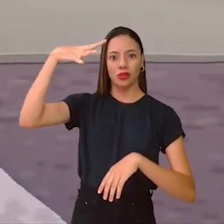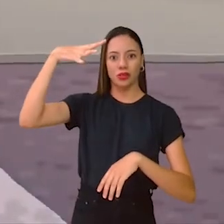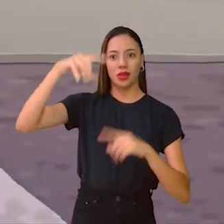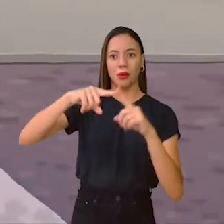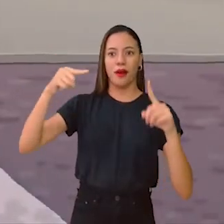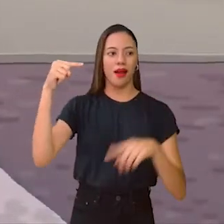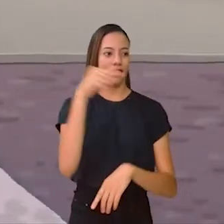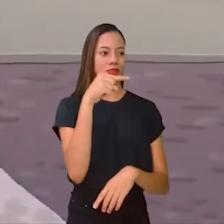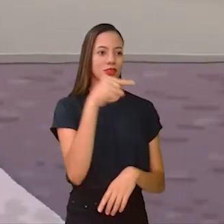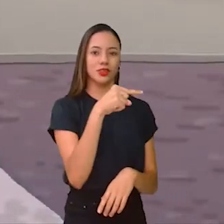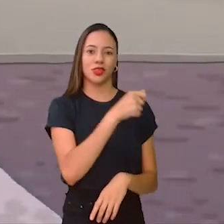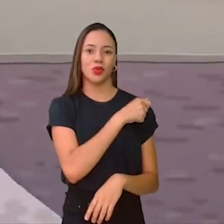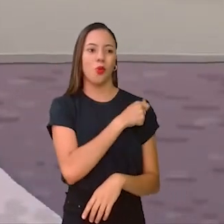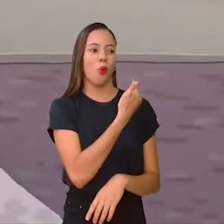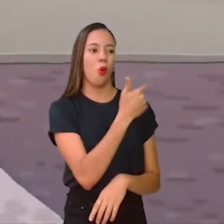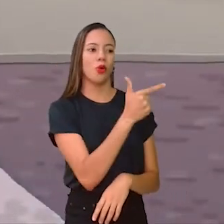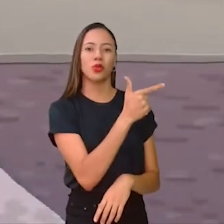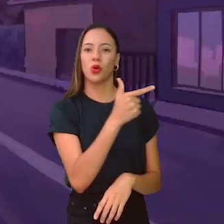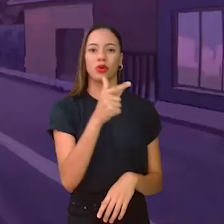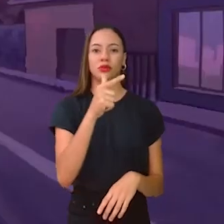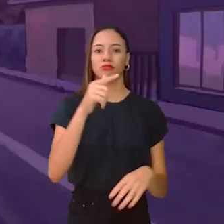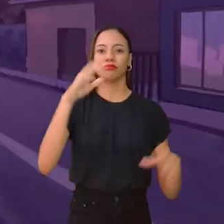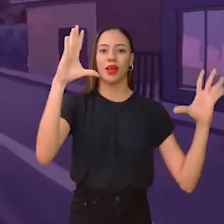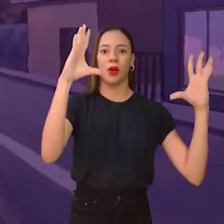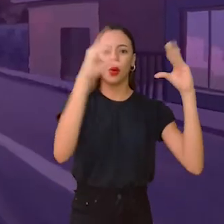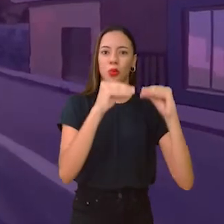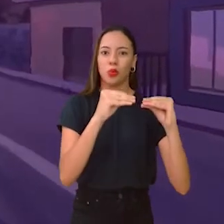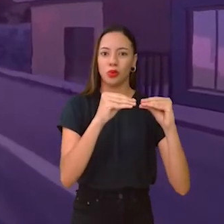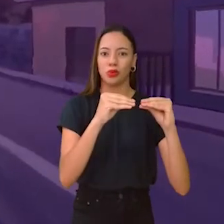com apagado, então está mais afastado. Então,